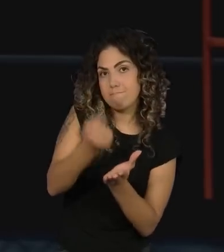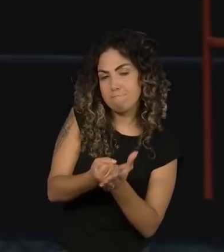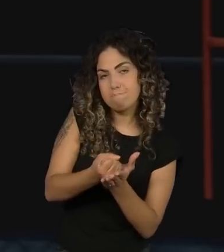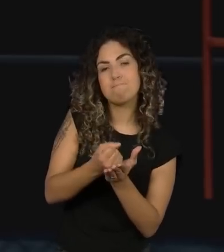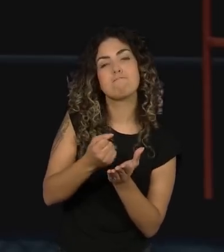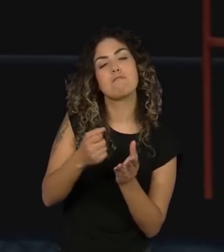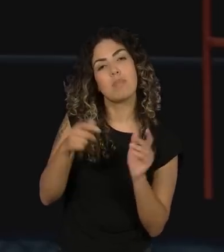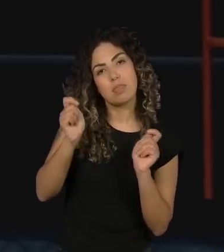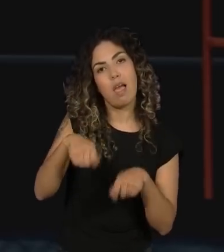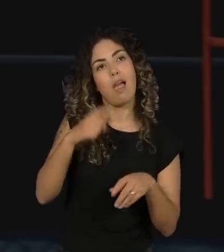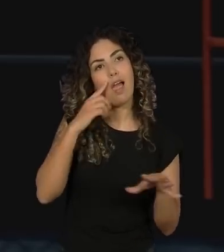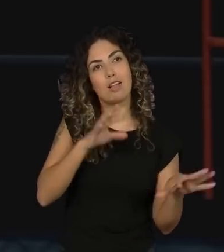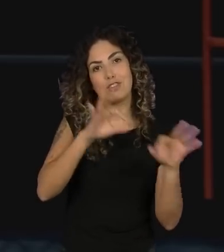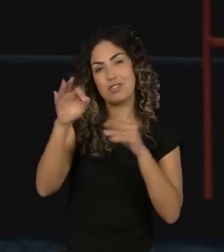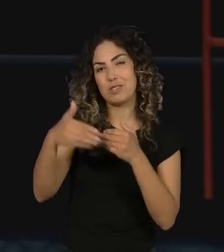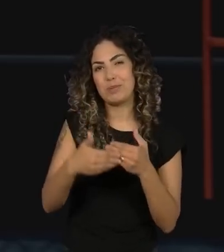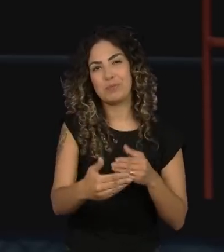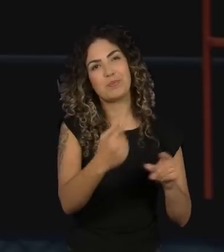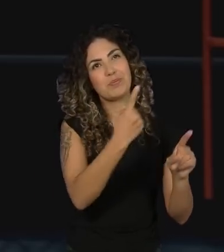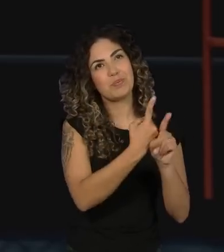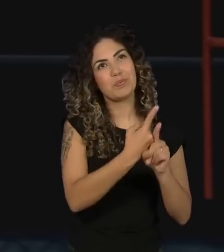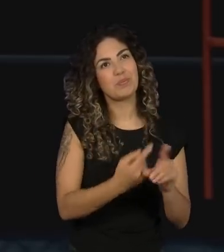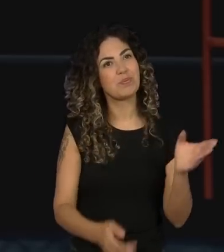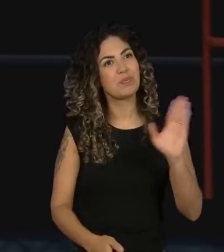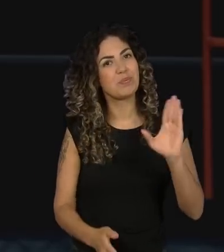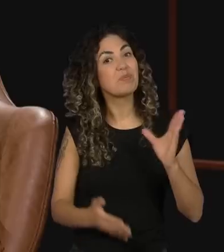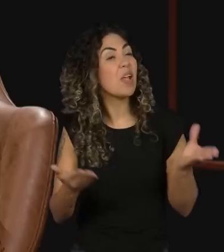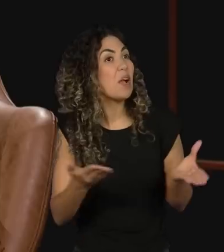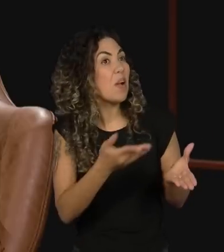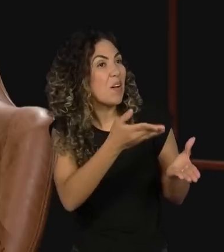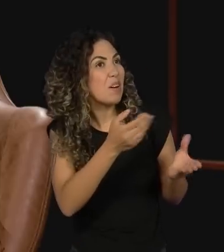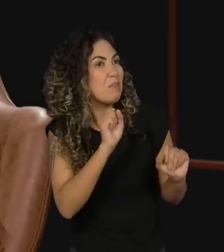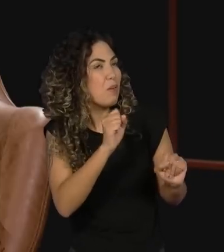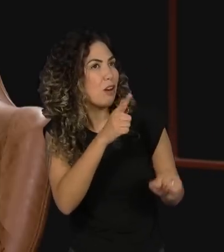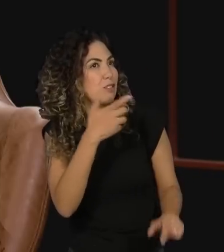gente se vê no próximo programa. Até lá. Ficamos com Clarice.